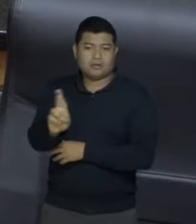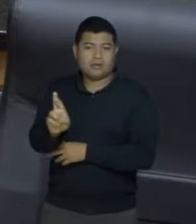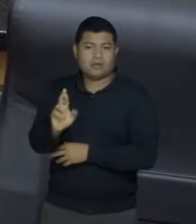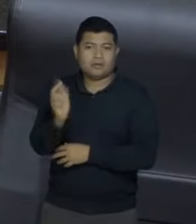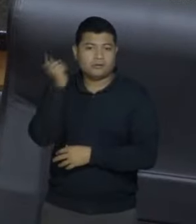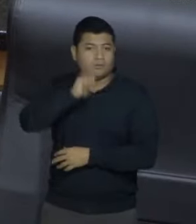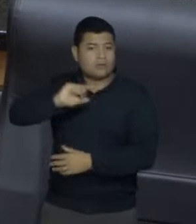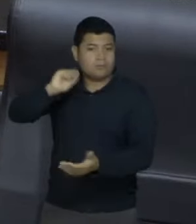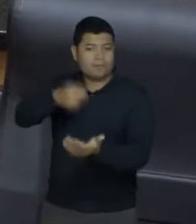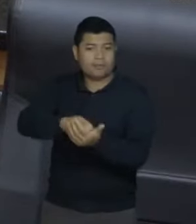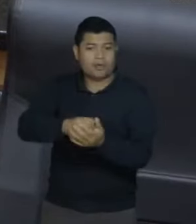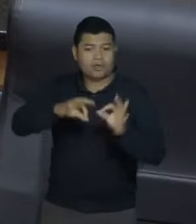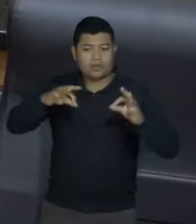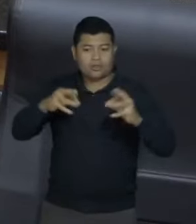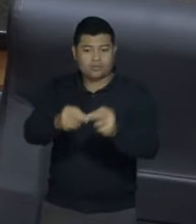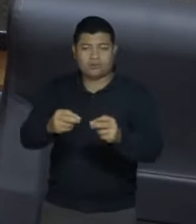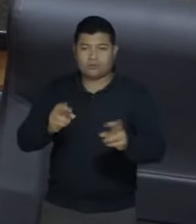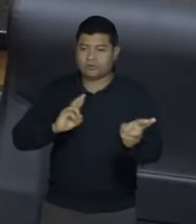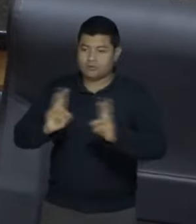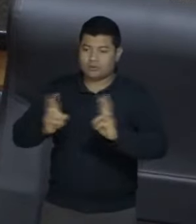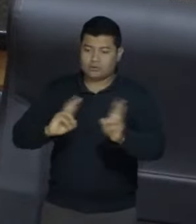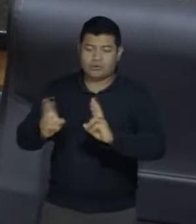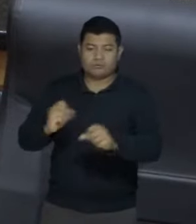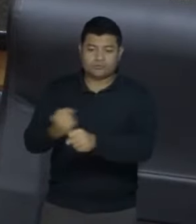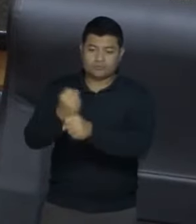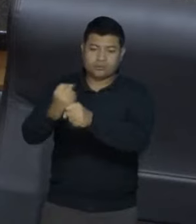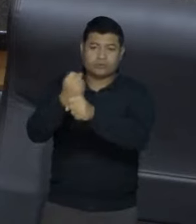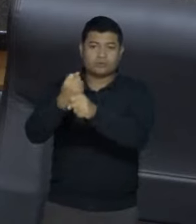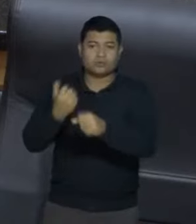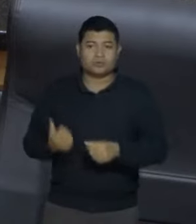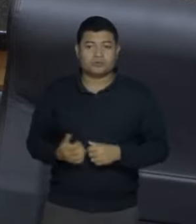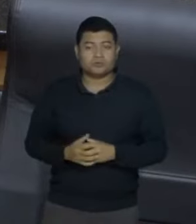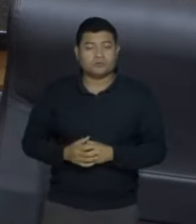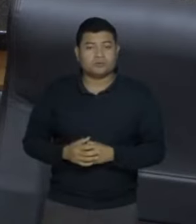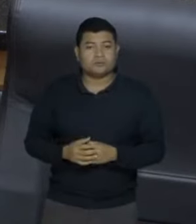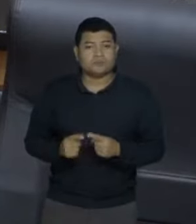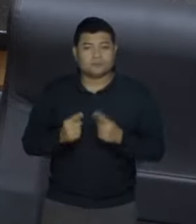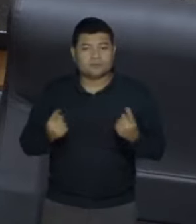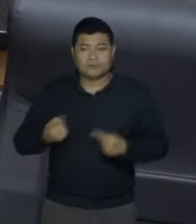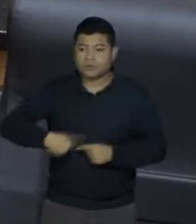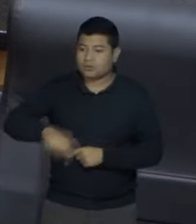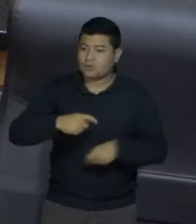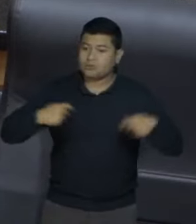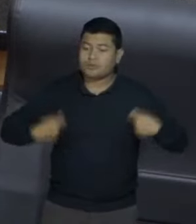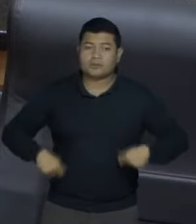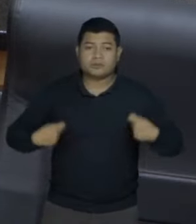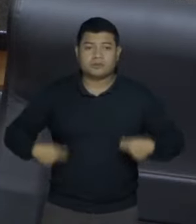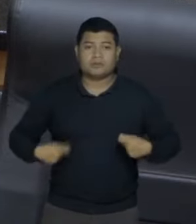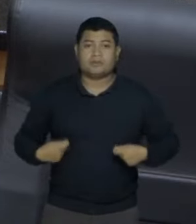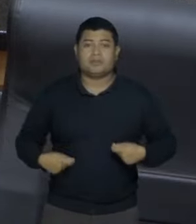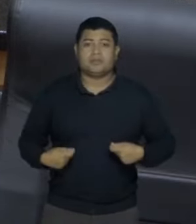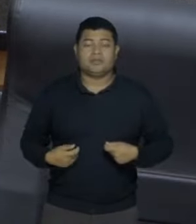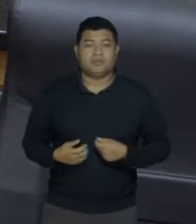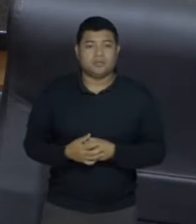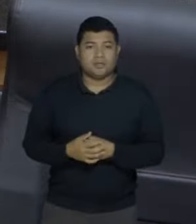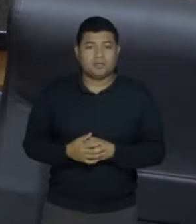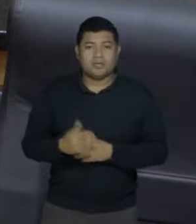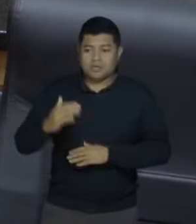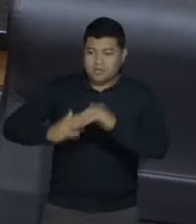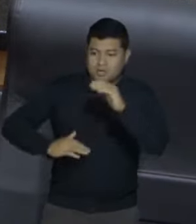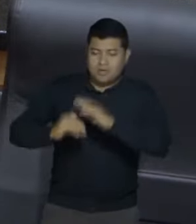das rodovias estaduais então nós precisamos e vai ser com essa